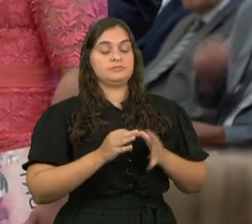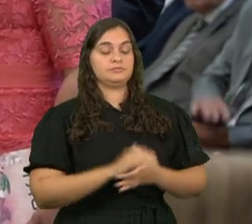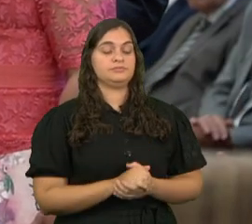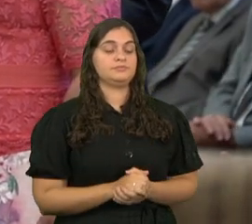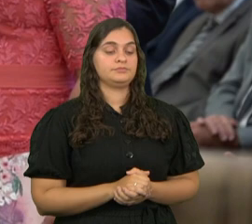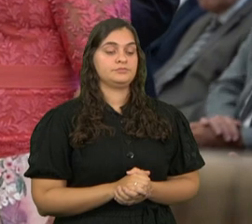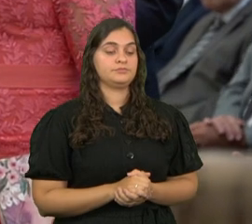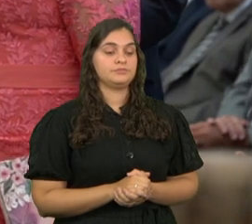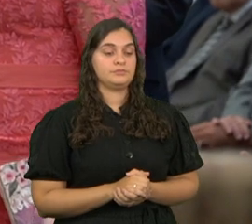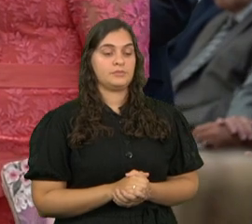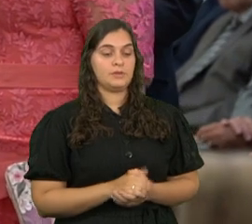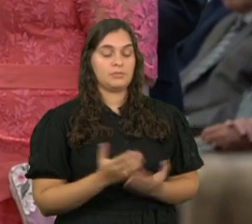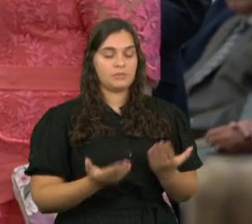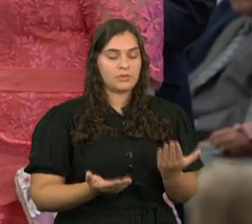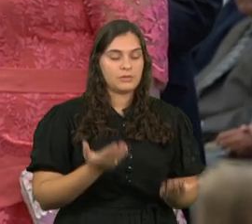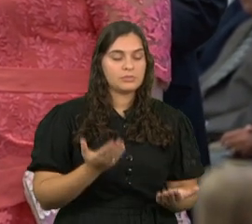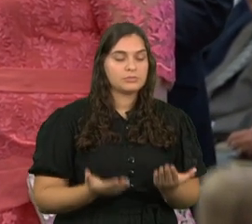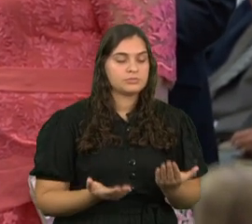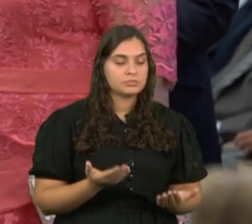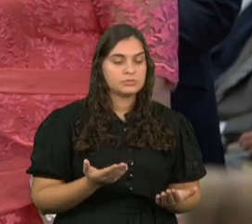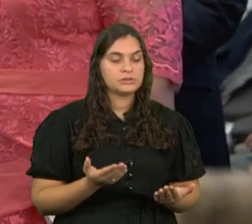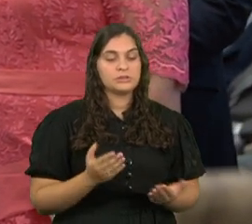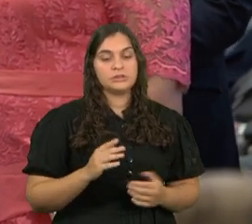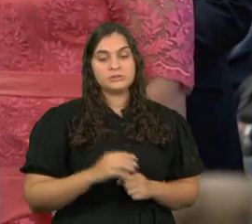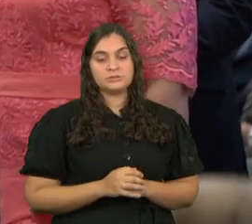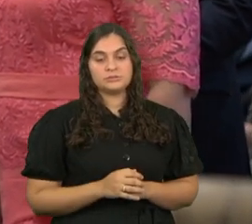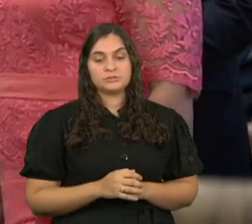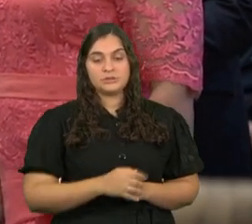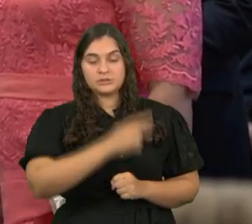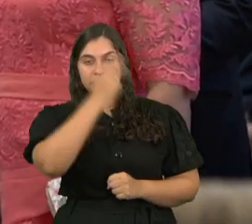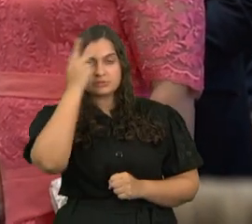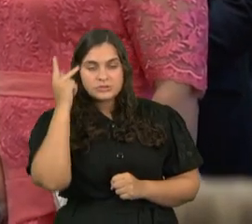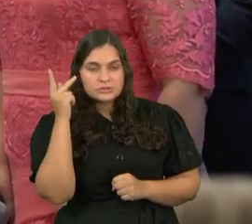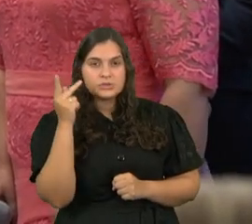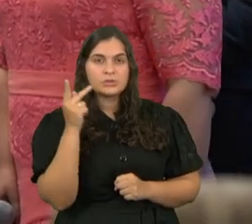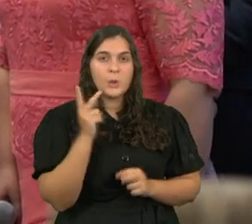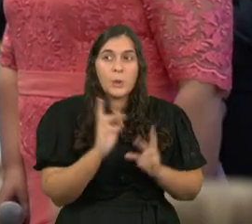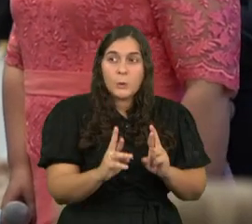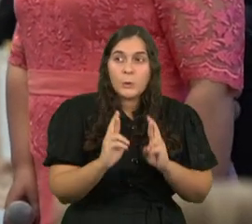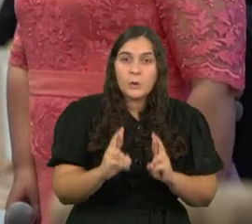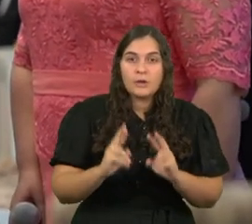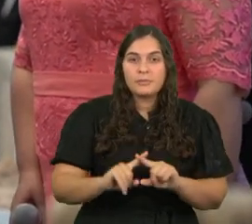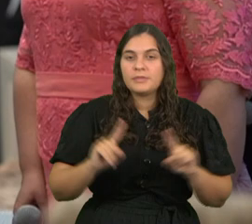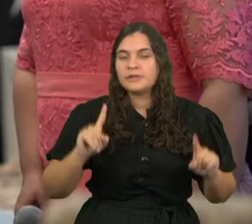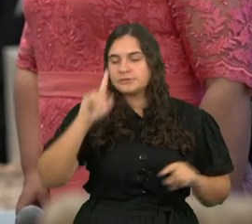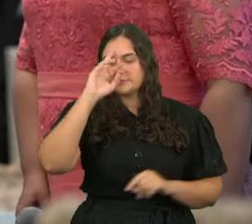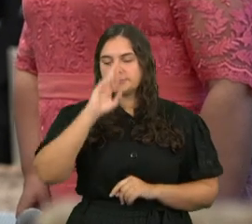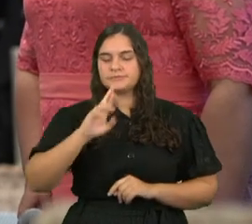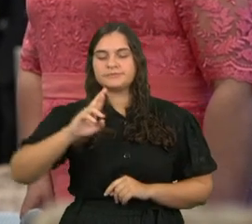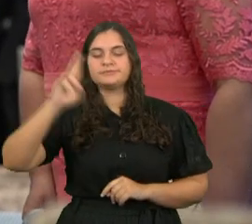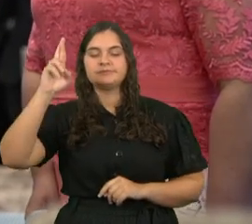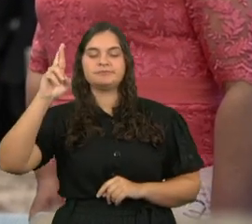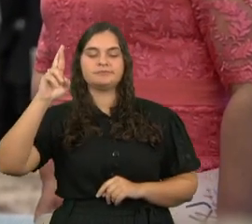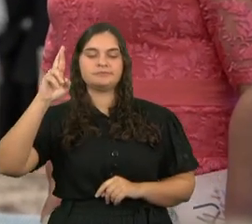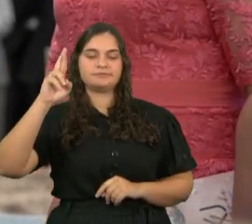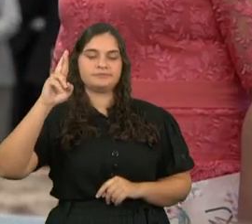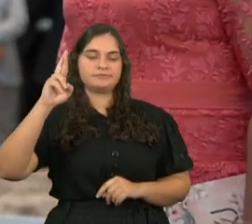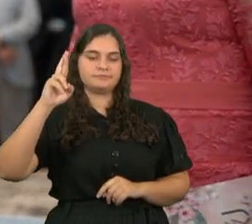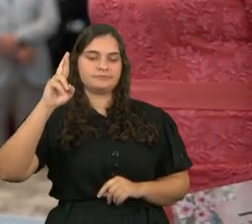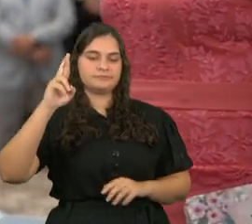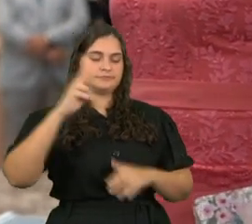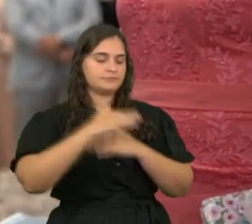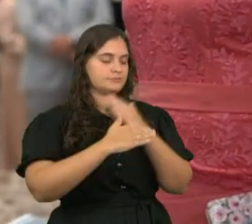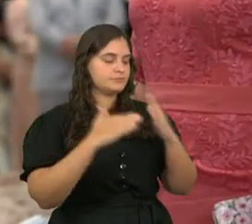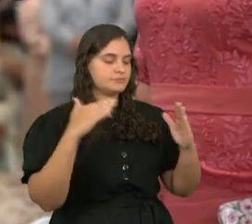cidade. A sorte se lança no colo, mas do Senhor procede